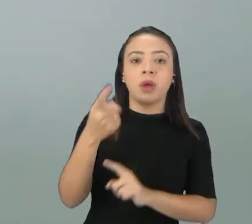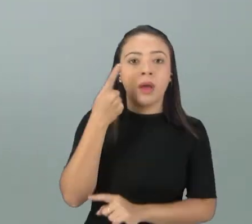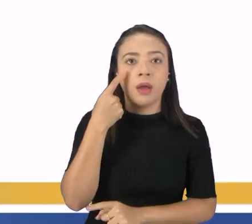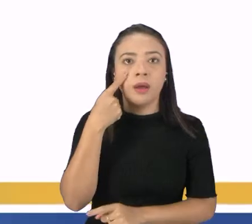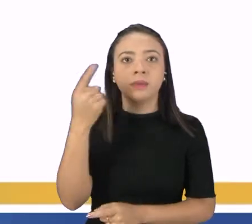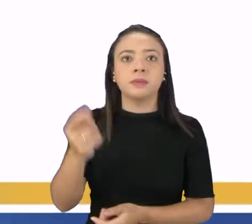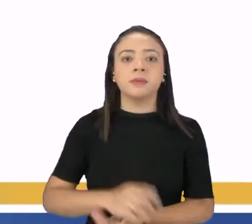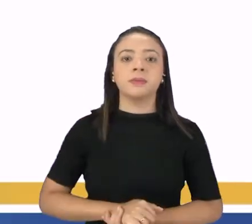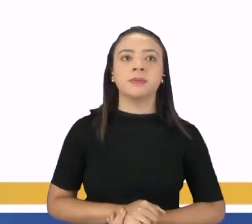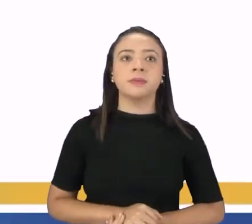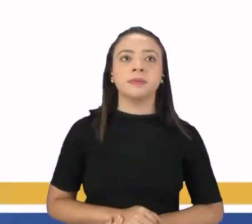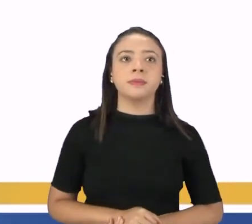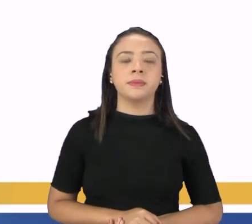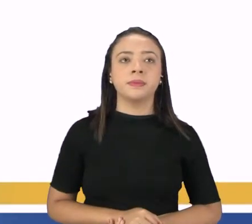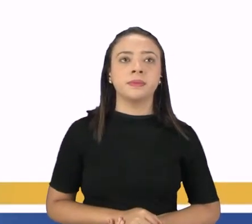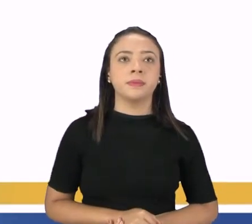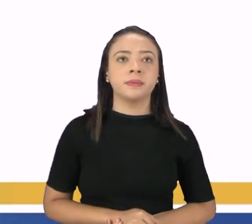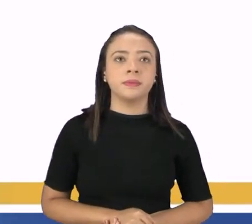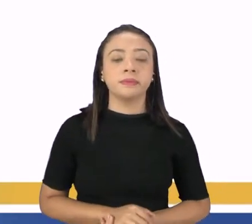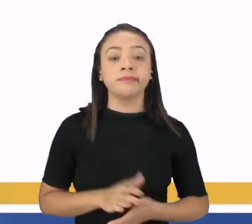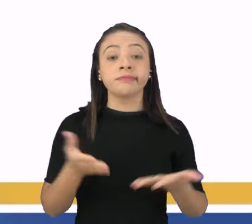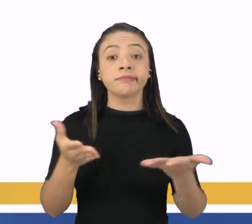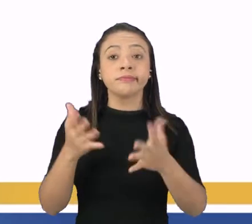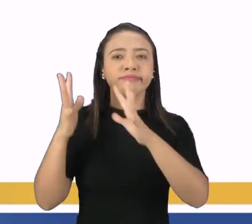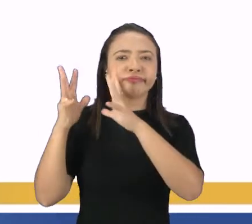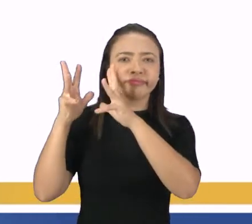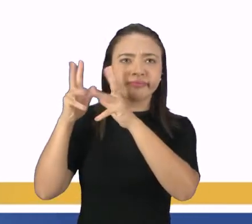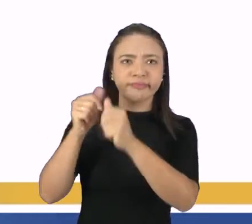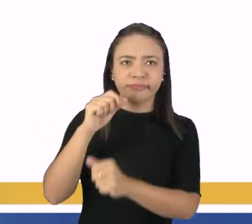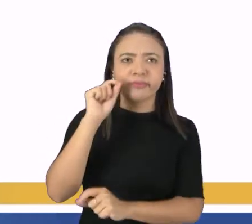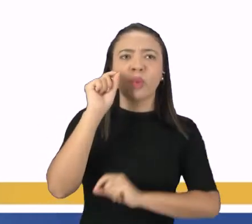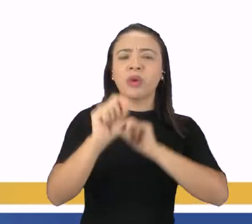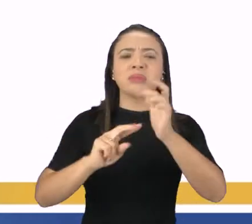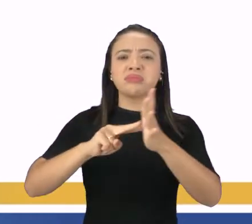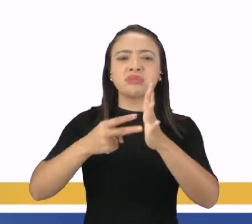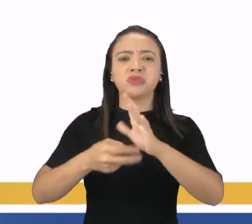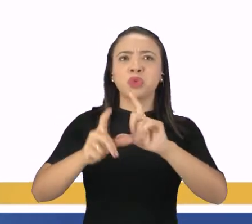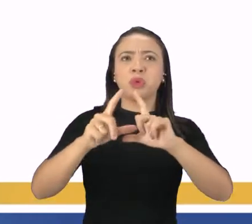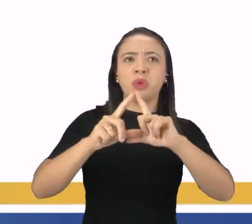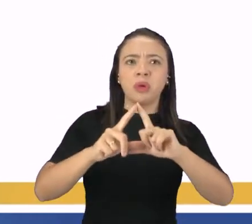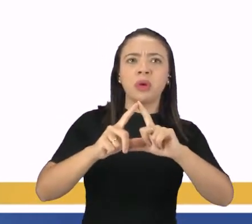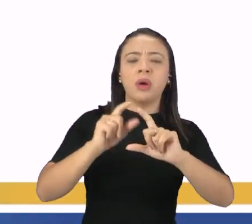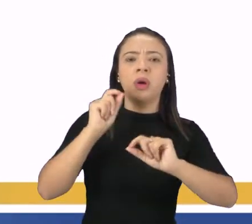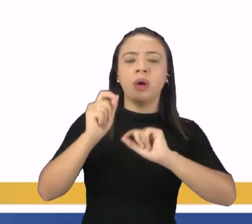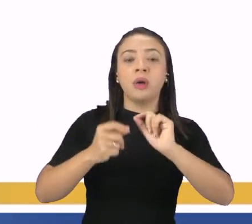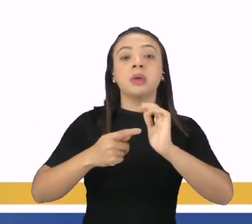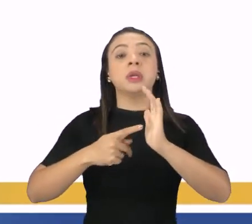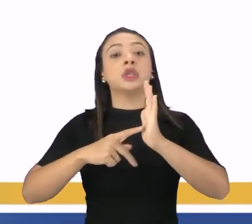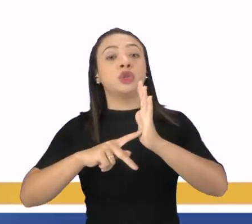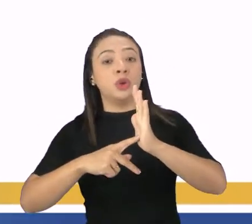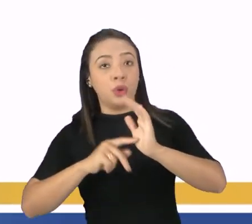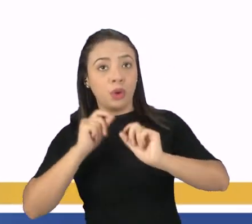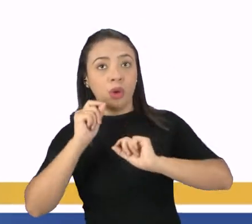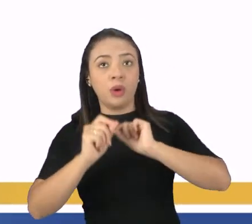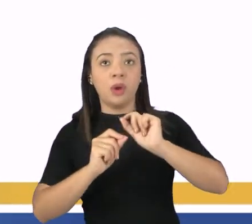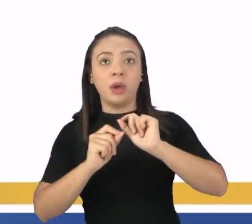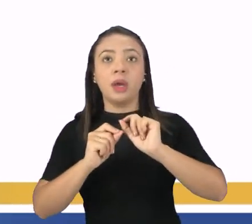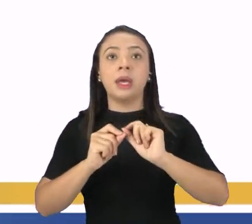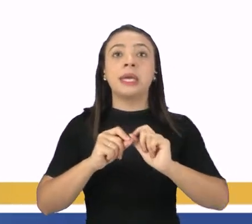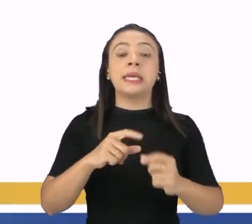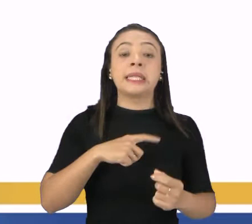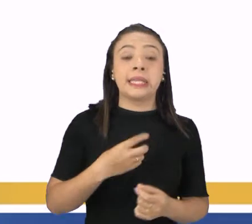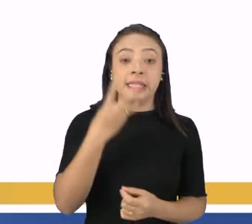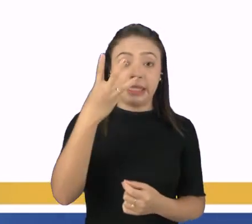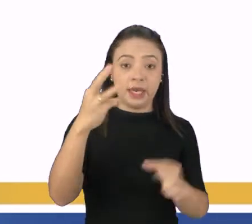televisor. Então vamos retomar um pouquinho. O que são triângulos, né? Triângulos são figuras geométricas formadas por